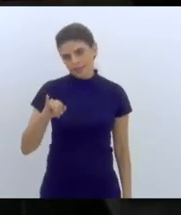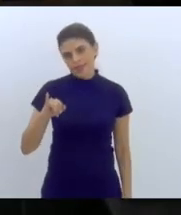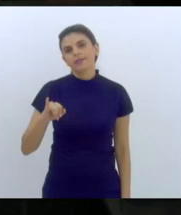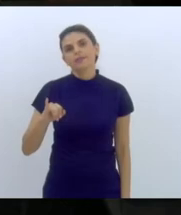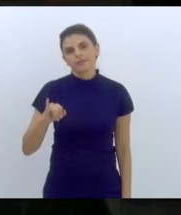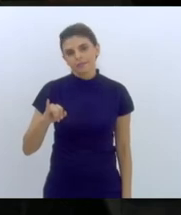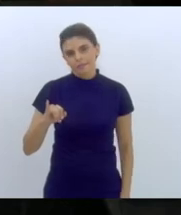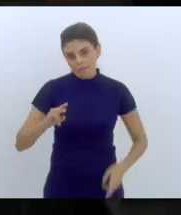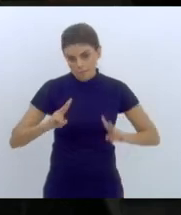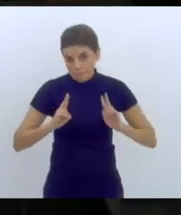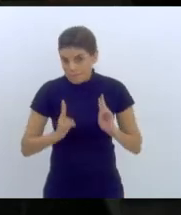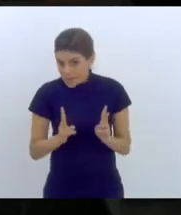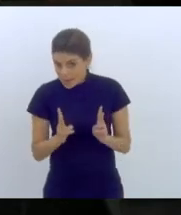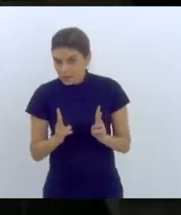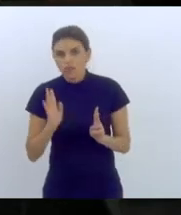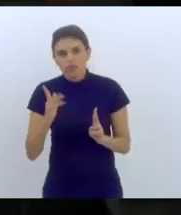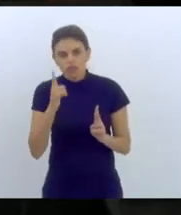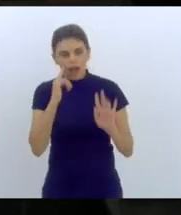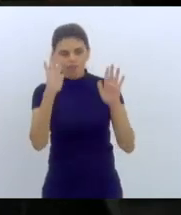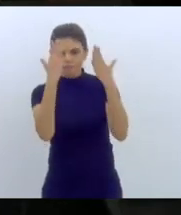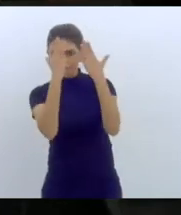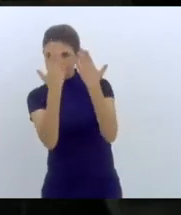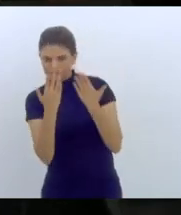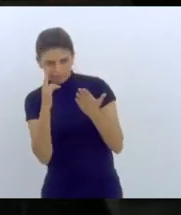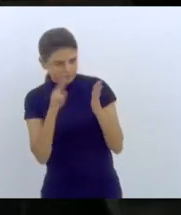também apuramos